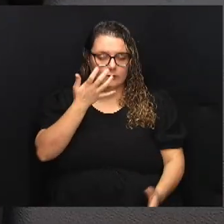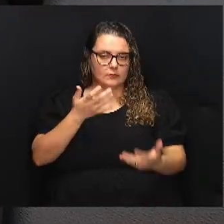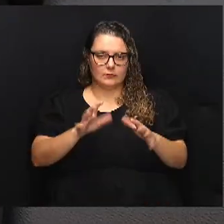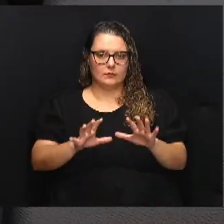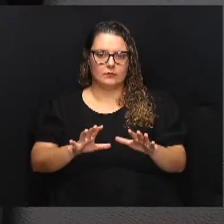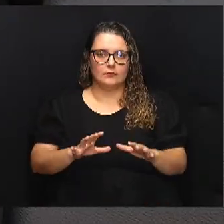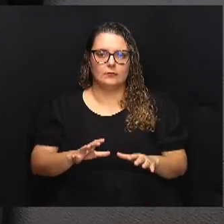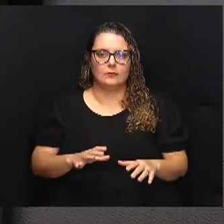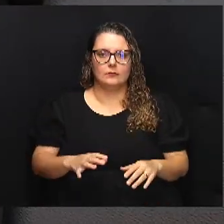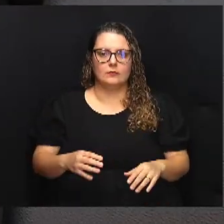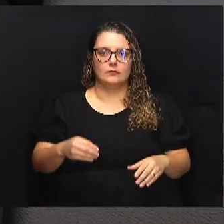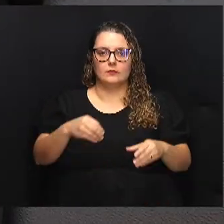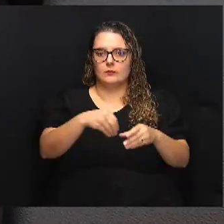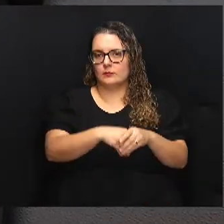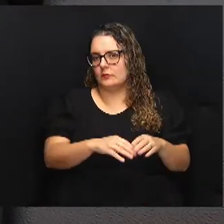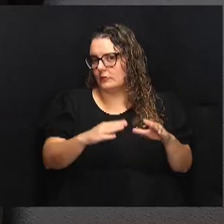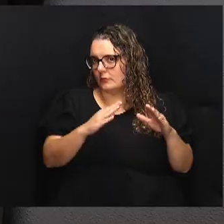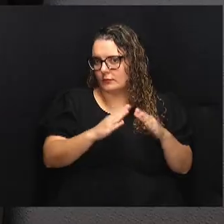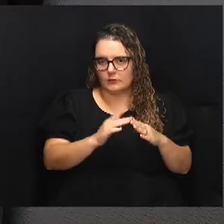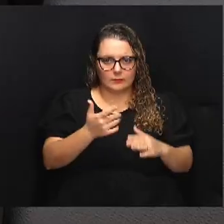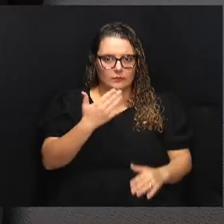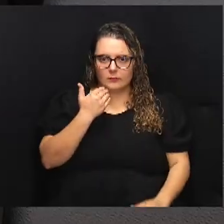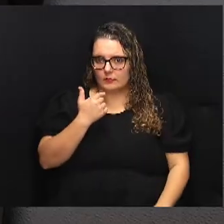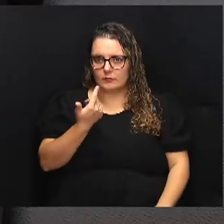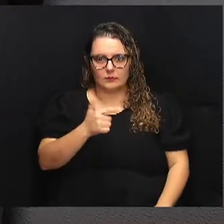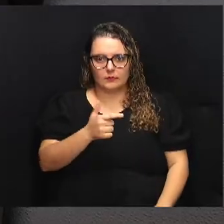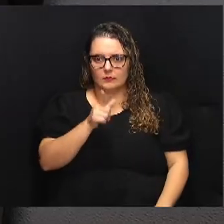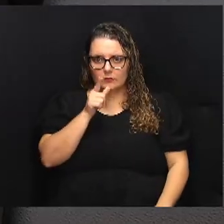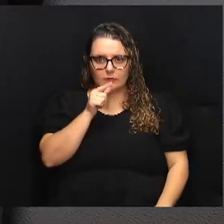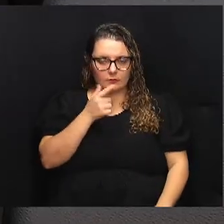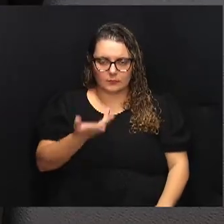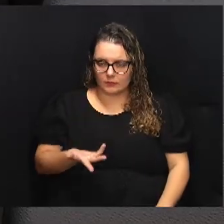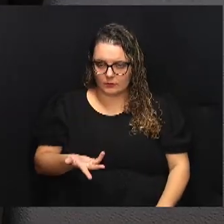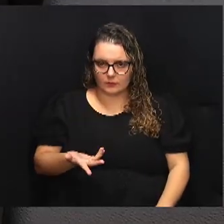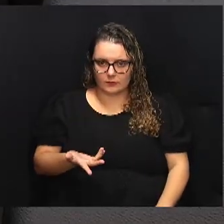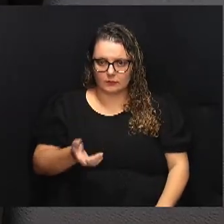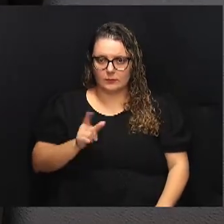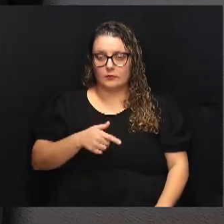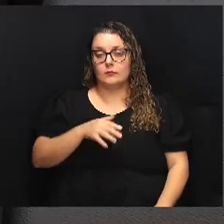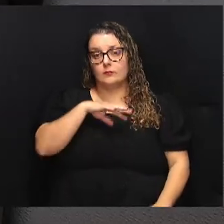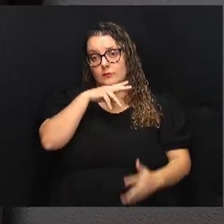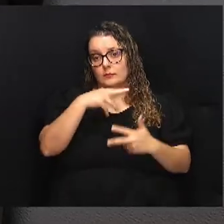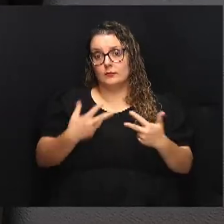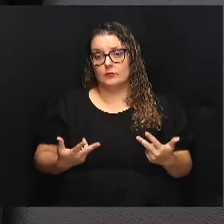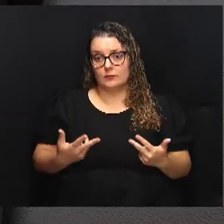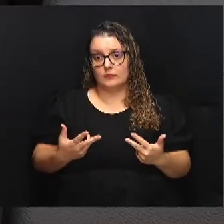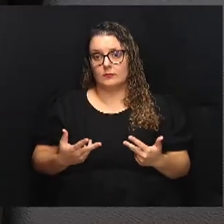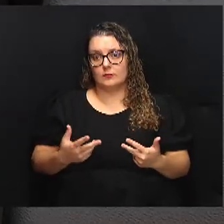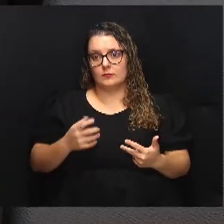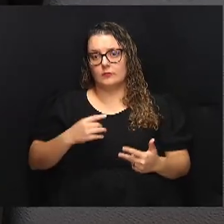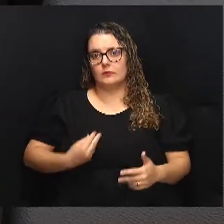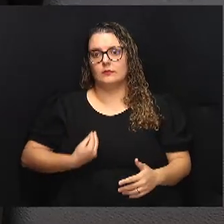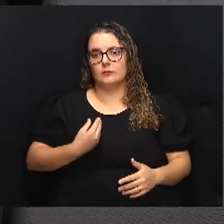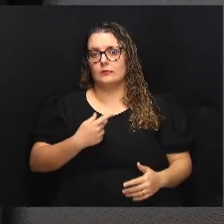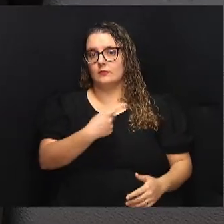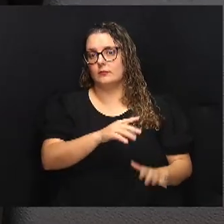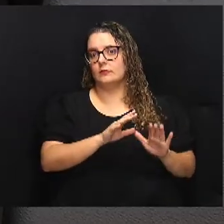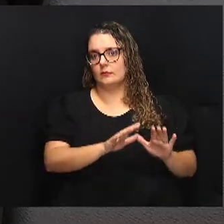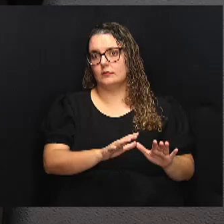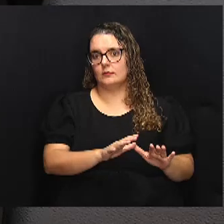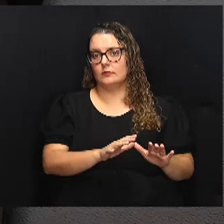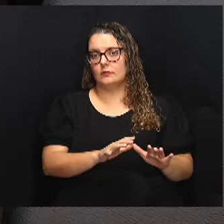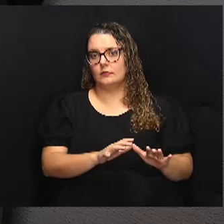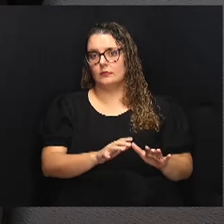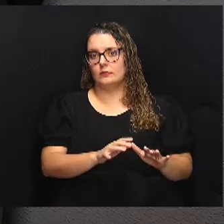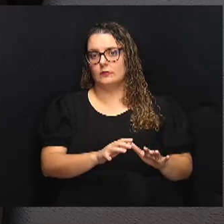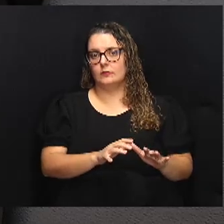lá presos dentro de casa, sem comida, sem água, e eram animais que só viviam com eles. Então, eles